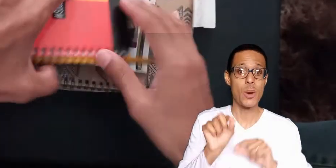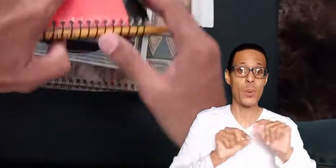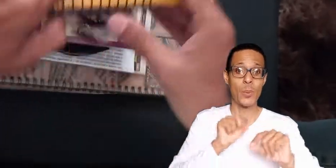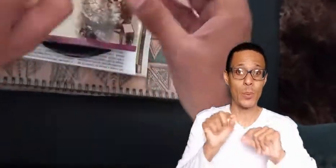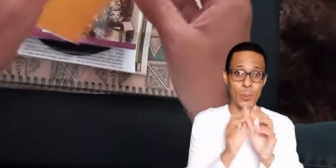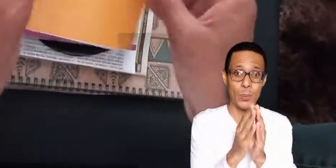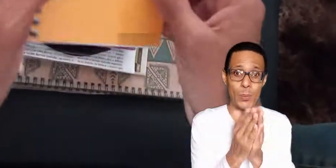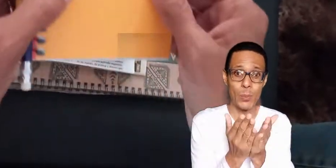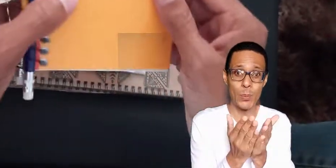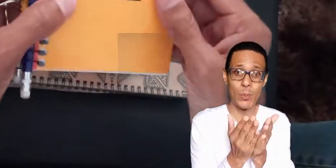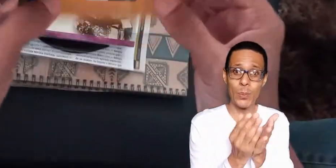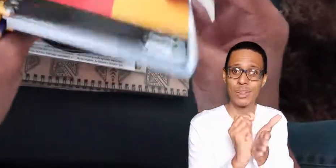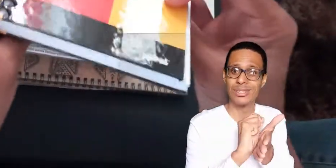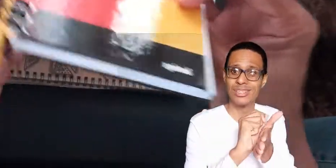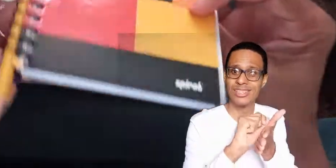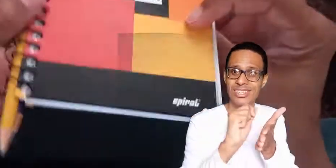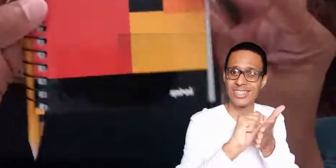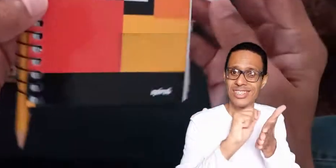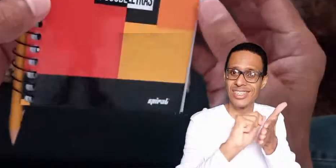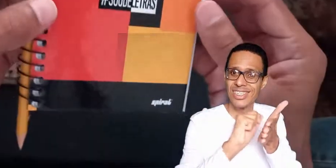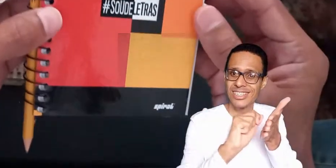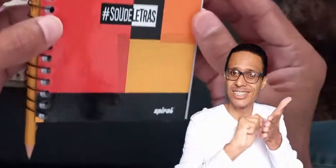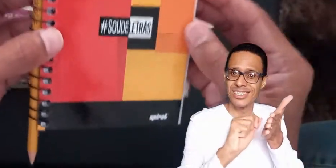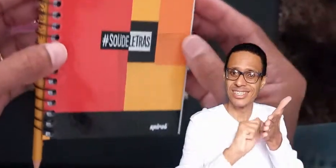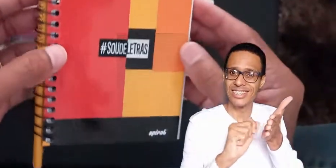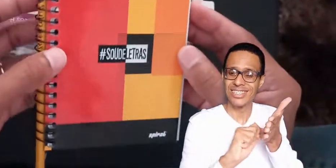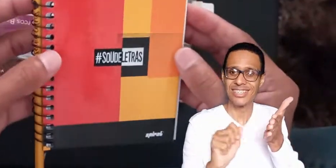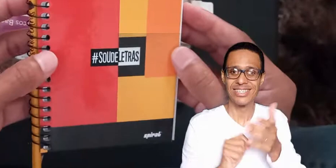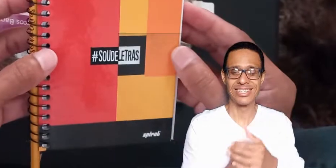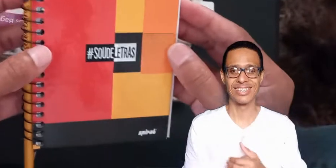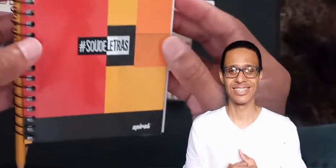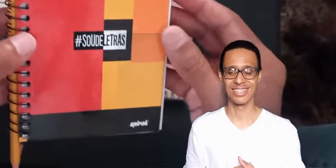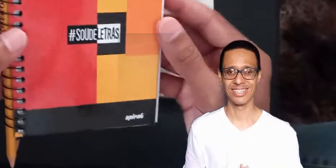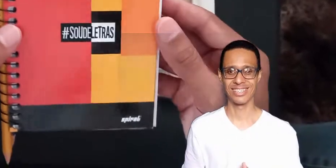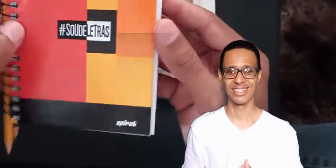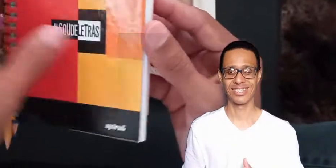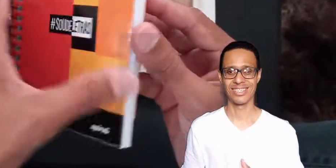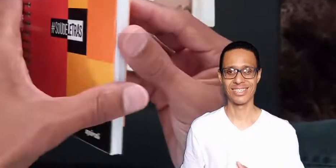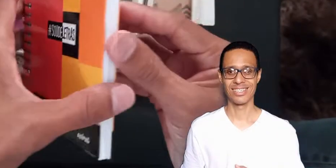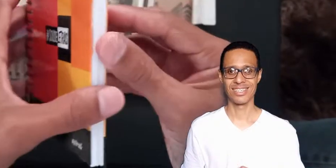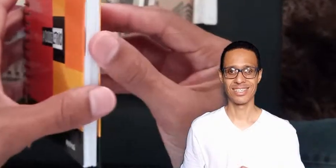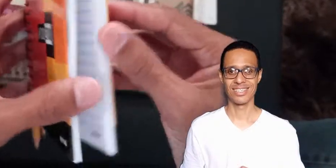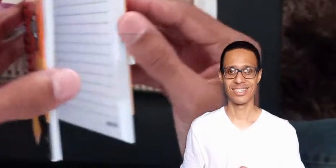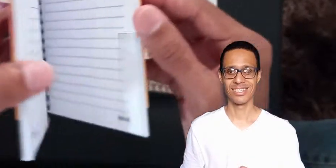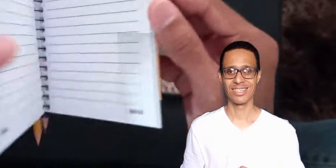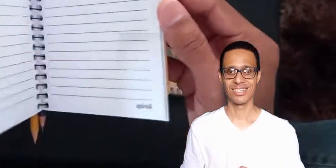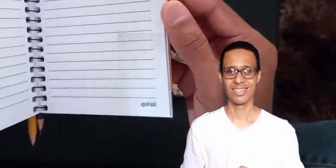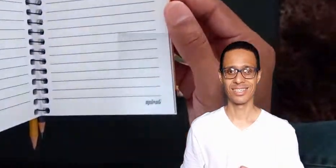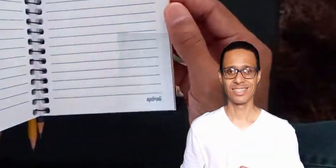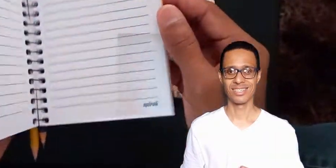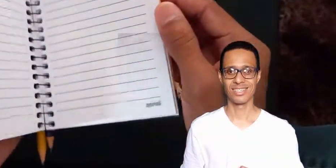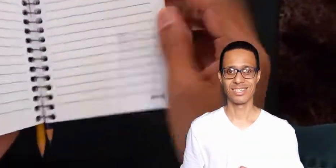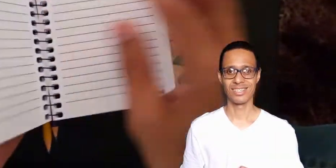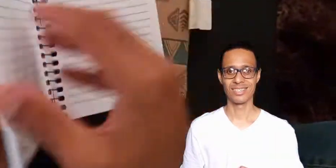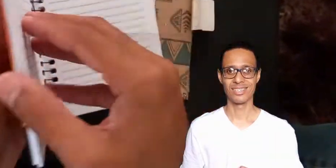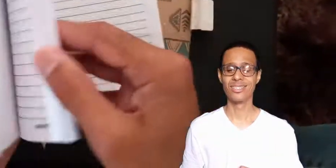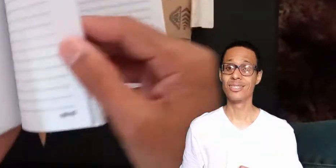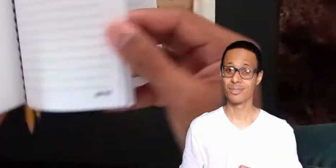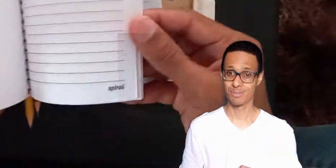caderninho, uma caderneta, né? Pra anotações diárias, pra anotar as nossas